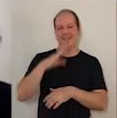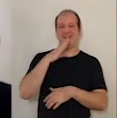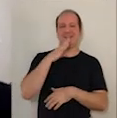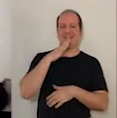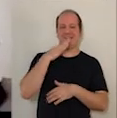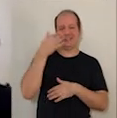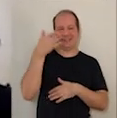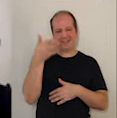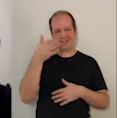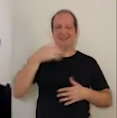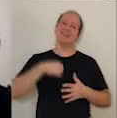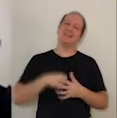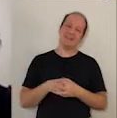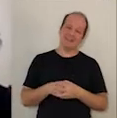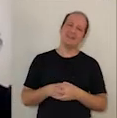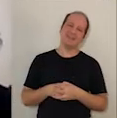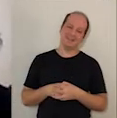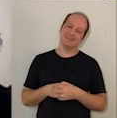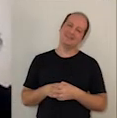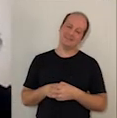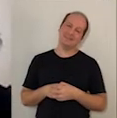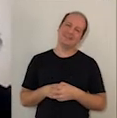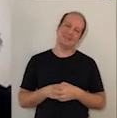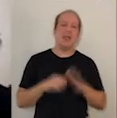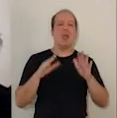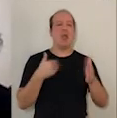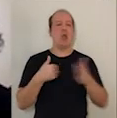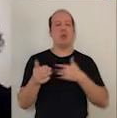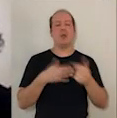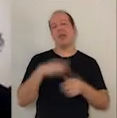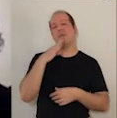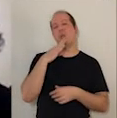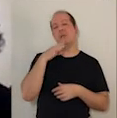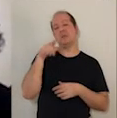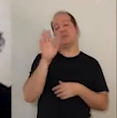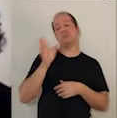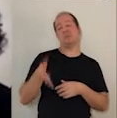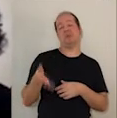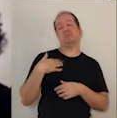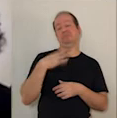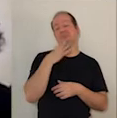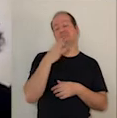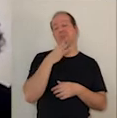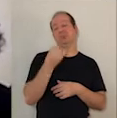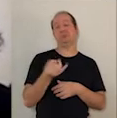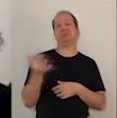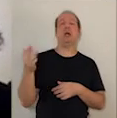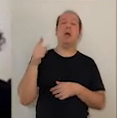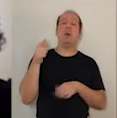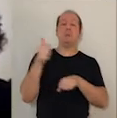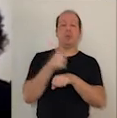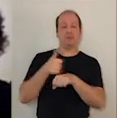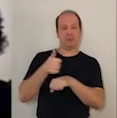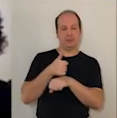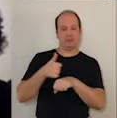excelência. Por 5C15, excelência, qualquer um pode conhecer a honra dela. Canina, profissão?